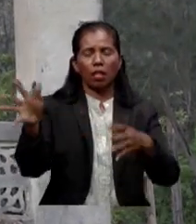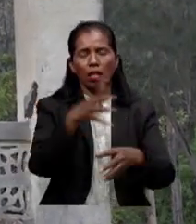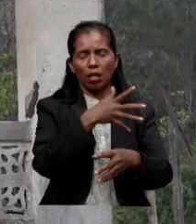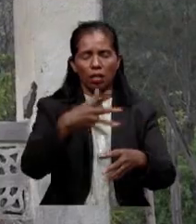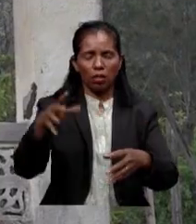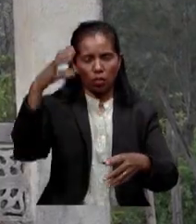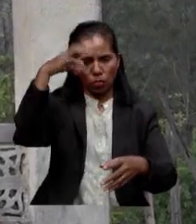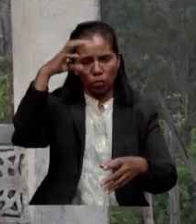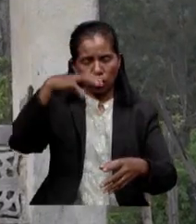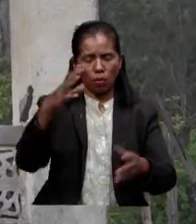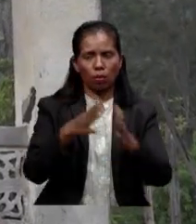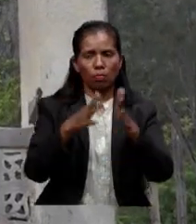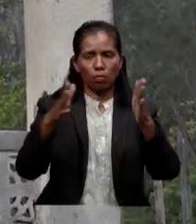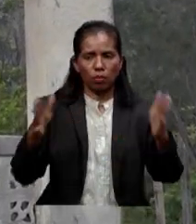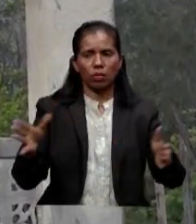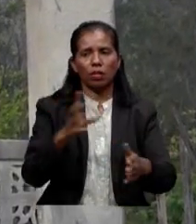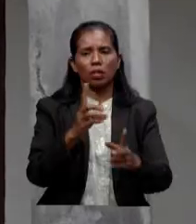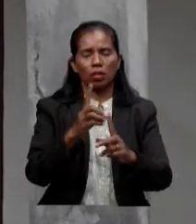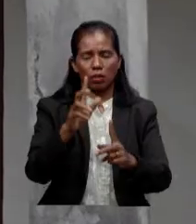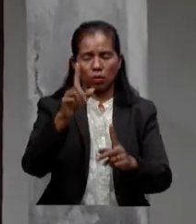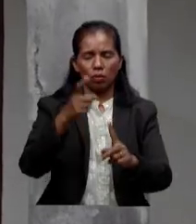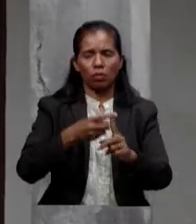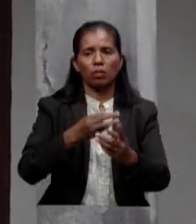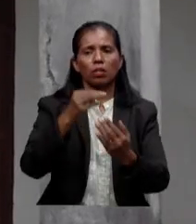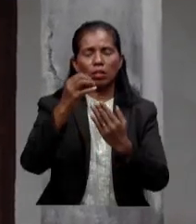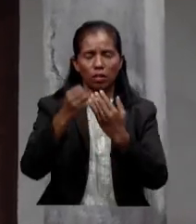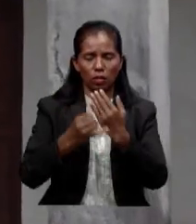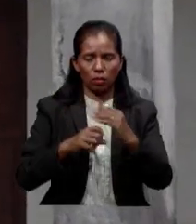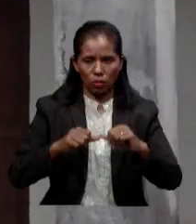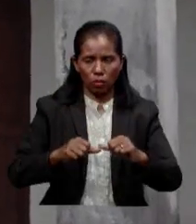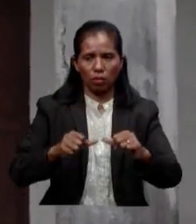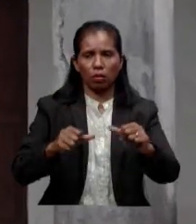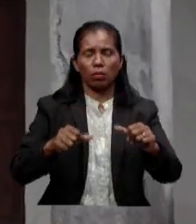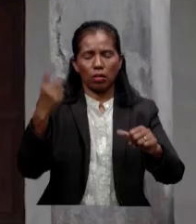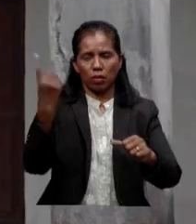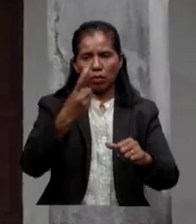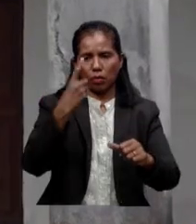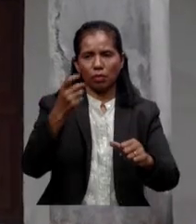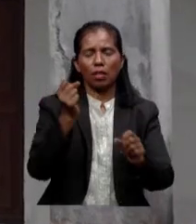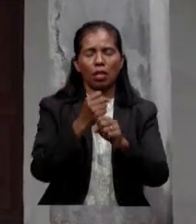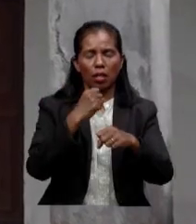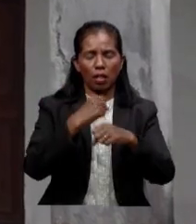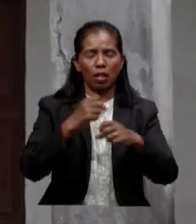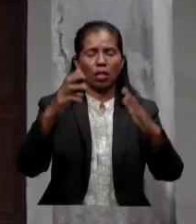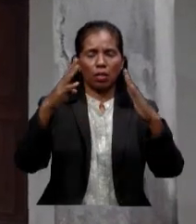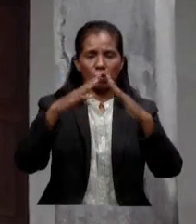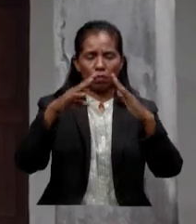nebe acontece e loron rua fulan janeiro to fulan fevereiro ne se continua acontece bebe halau uma kakulu come mestre